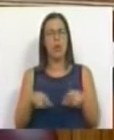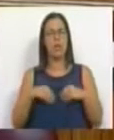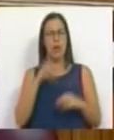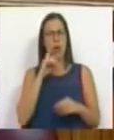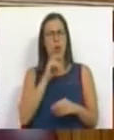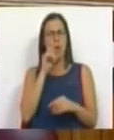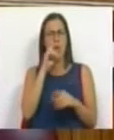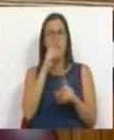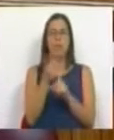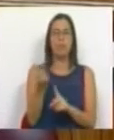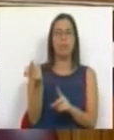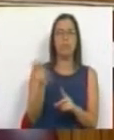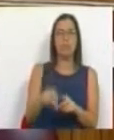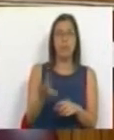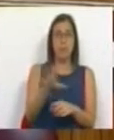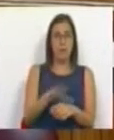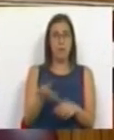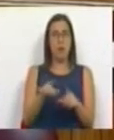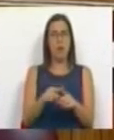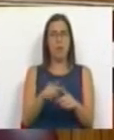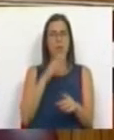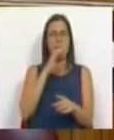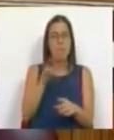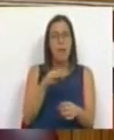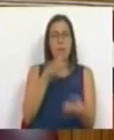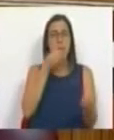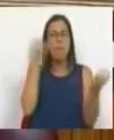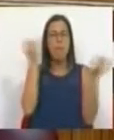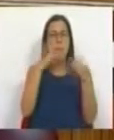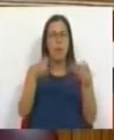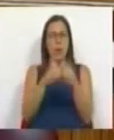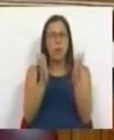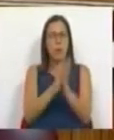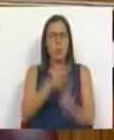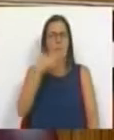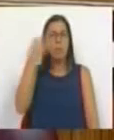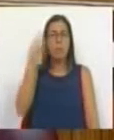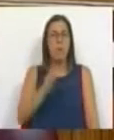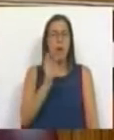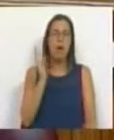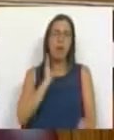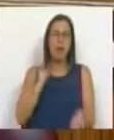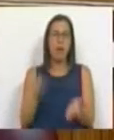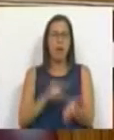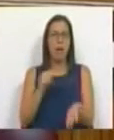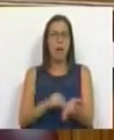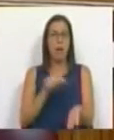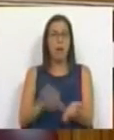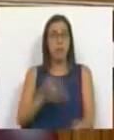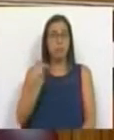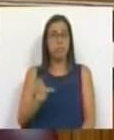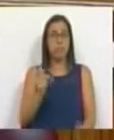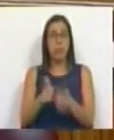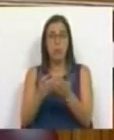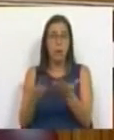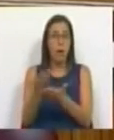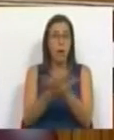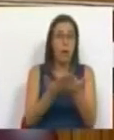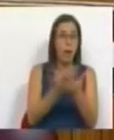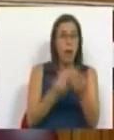aceitável, quando ocorrem catástrofes desta natureza e quando há famílias que perdem todos os seus bens, que tenham que esperar anos para que todos os